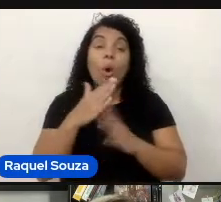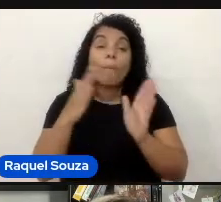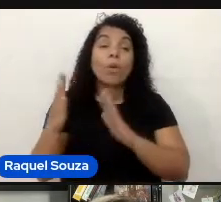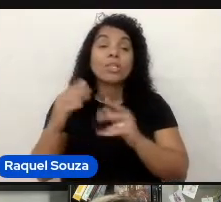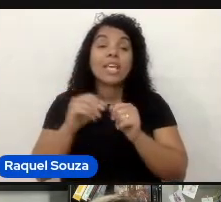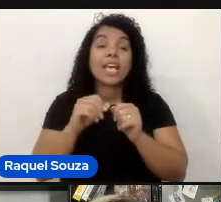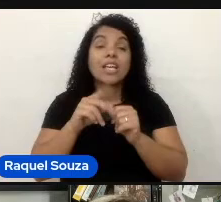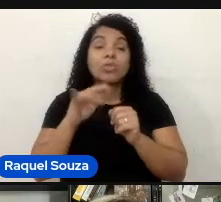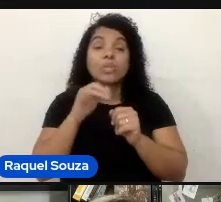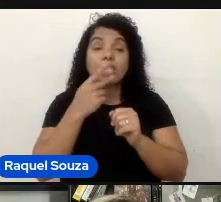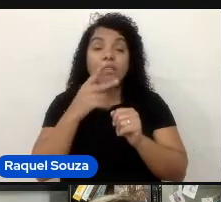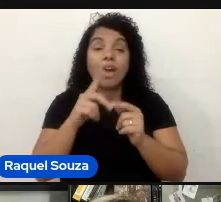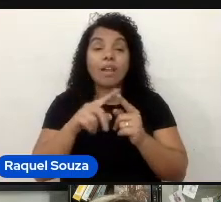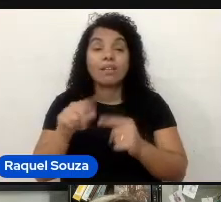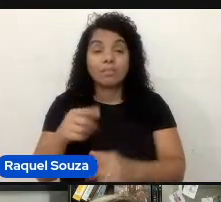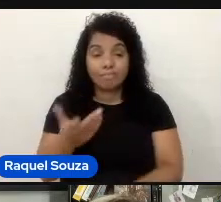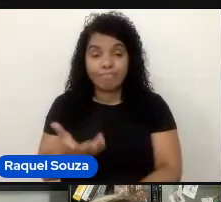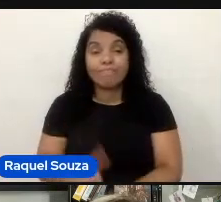Para a criação, por exemplo, ela demora.